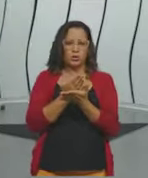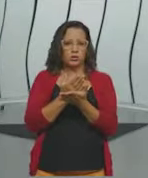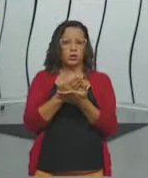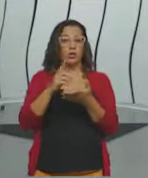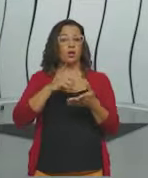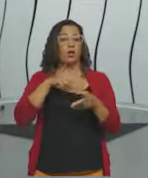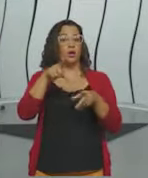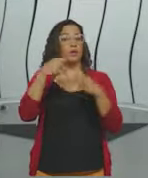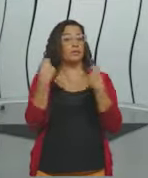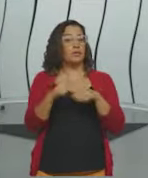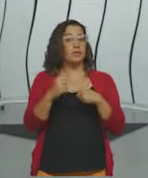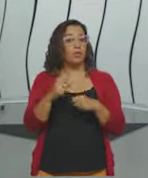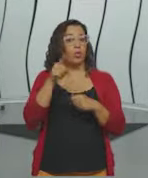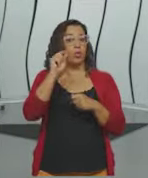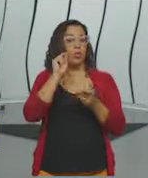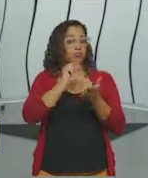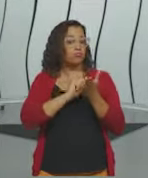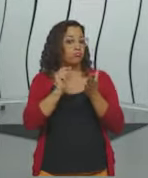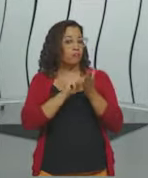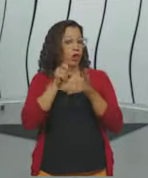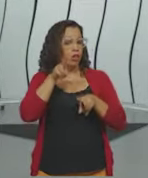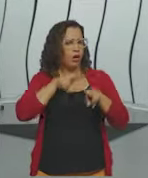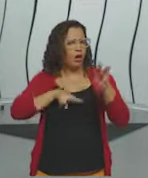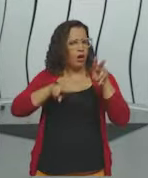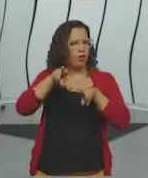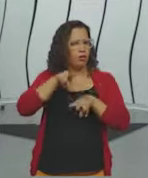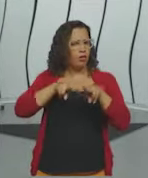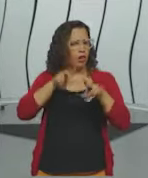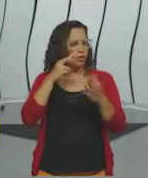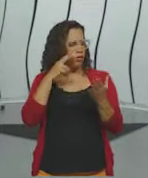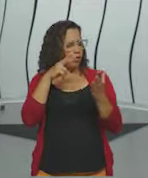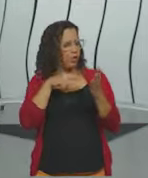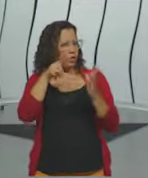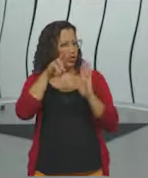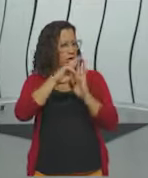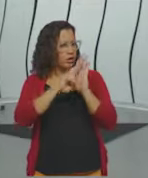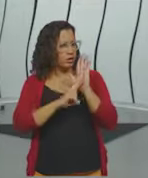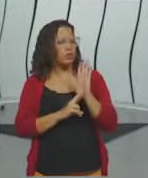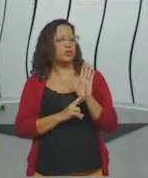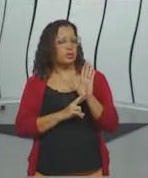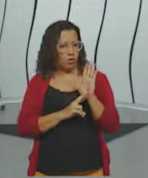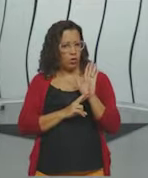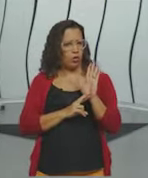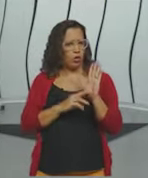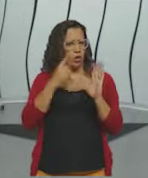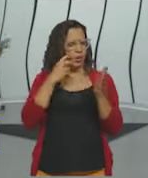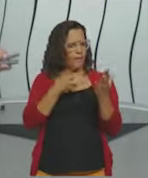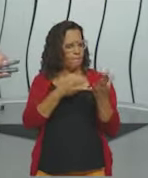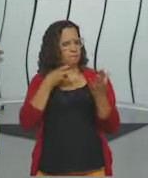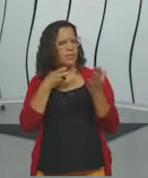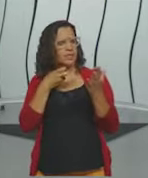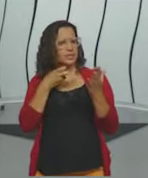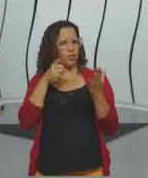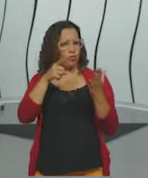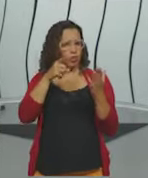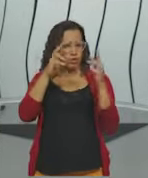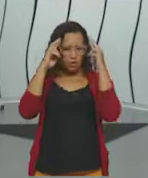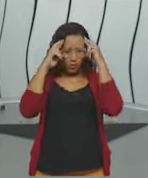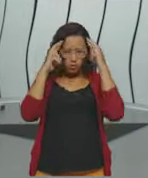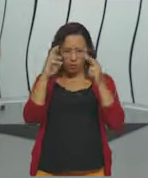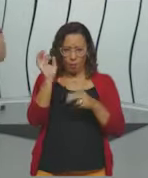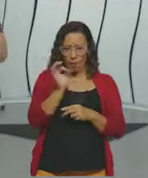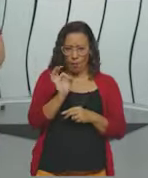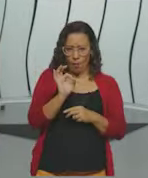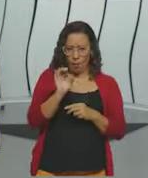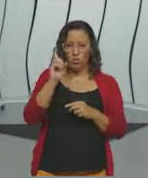princípios que vão nortear o seu avaliador aí, o avaliador da sua prova, para ele perceber se você desrespeitou ou não os